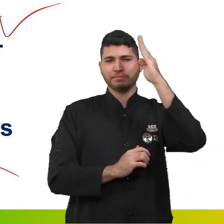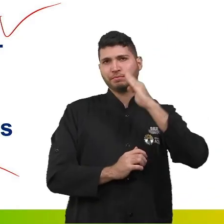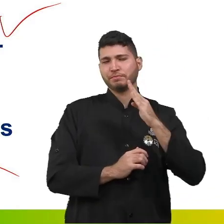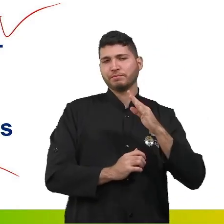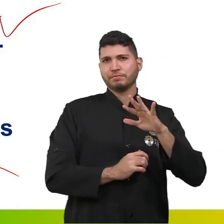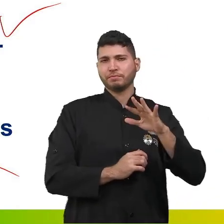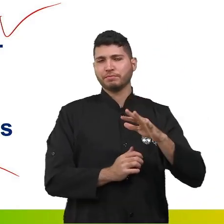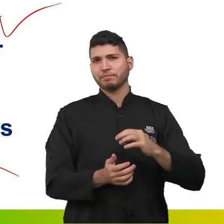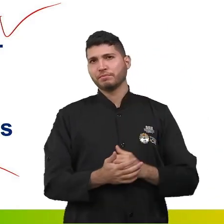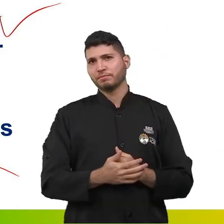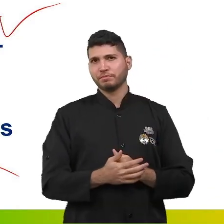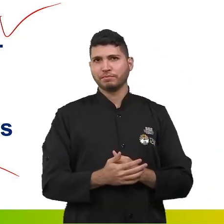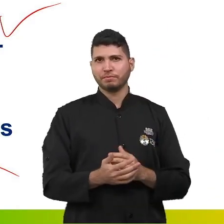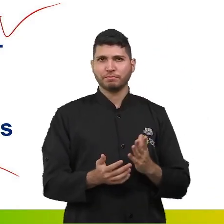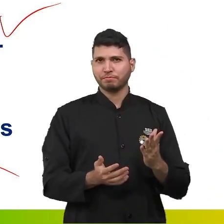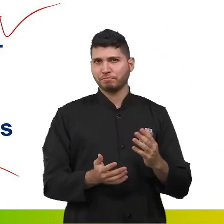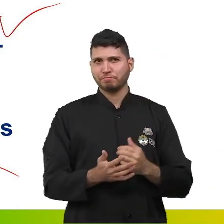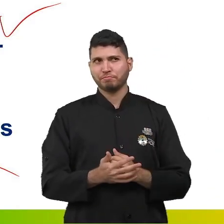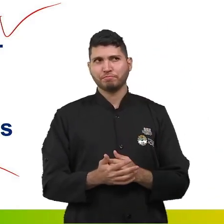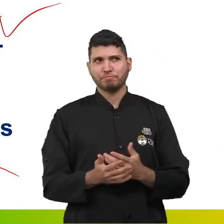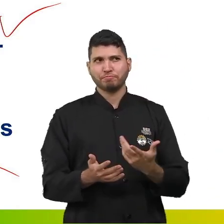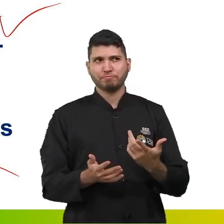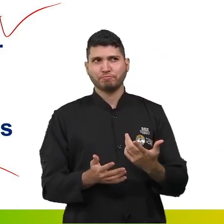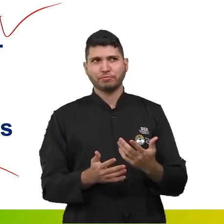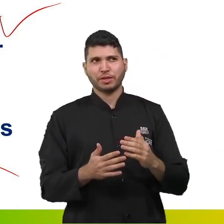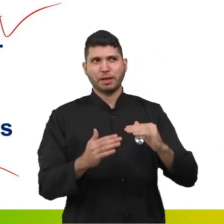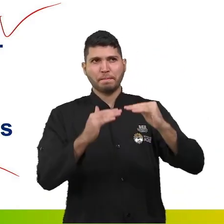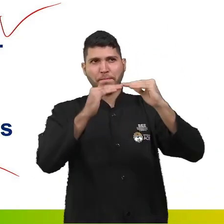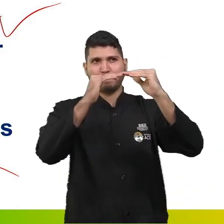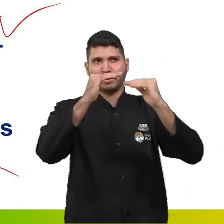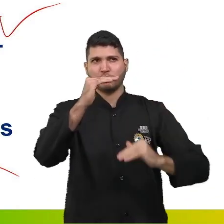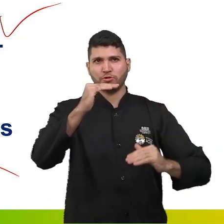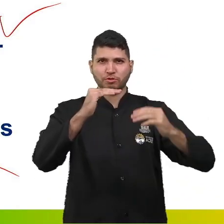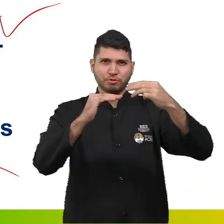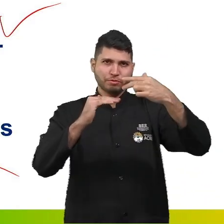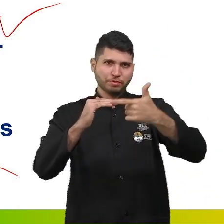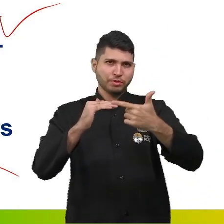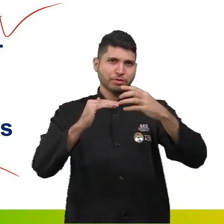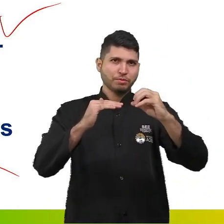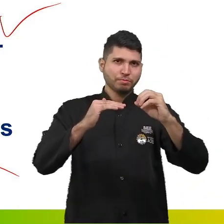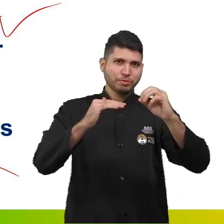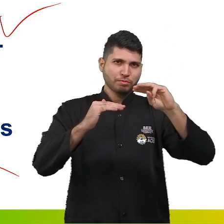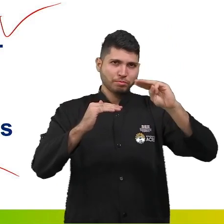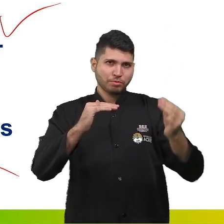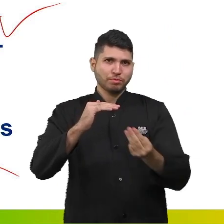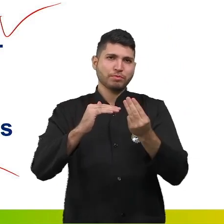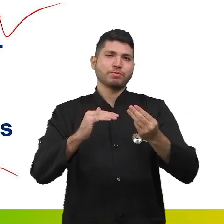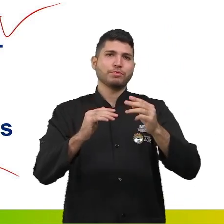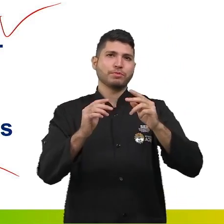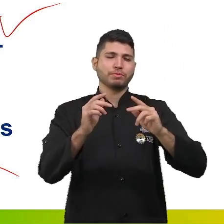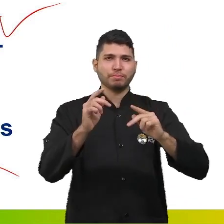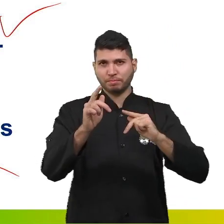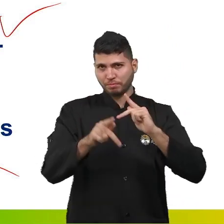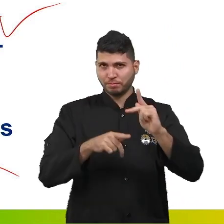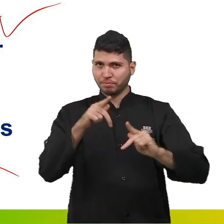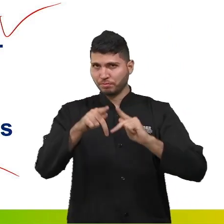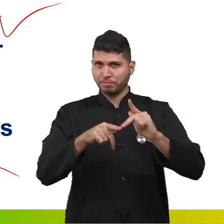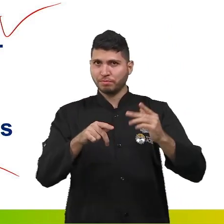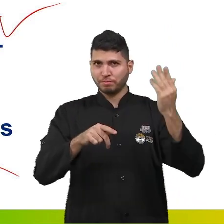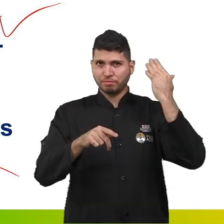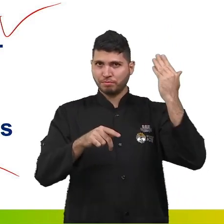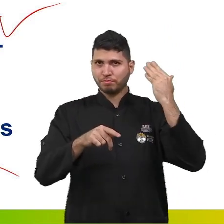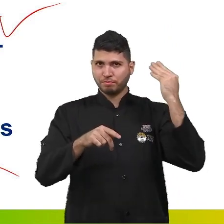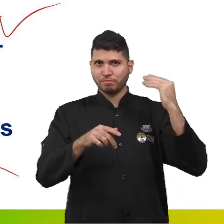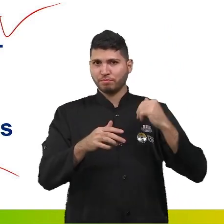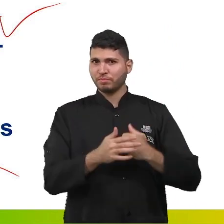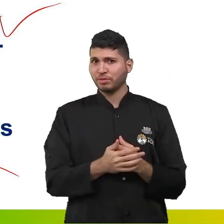passava de 20 milhões de habitantes. Então é muita coisa, tá? É um número bastante alto,